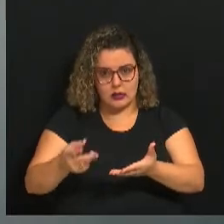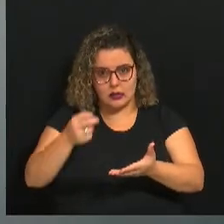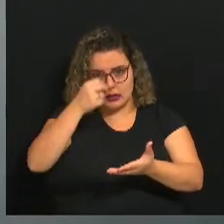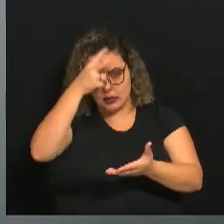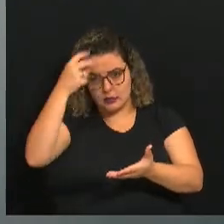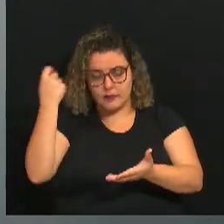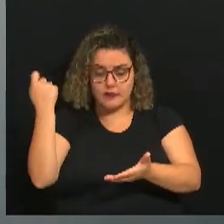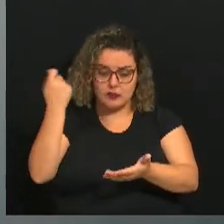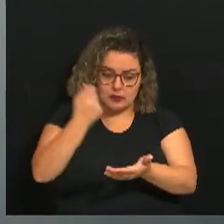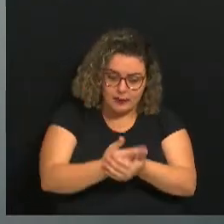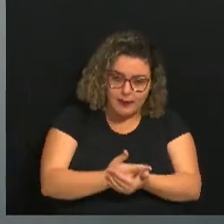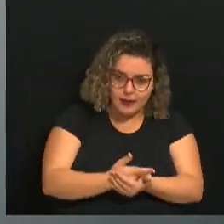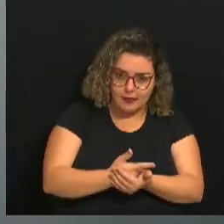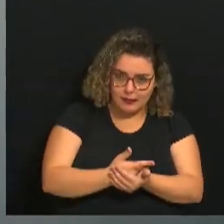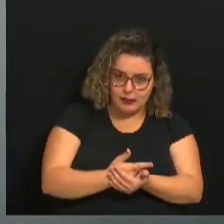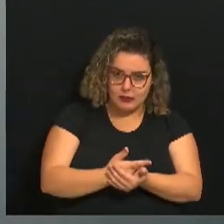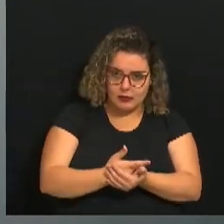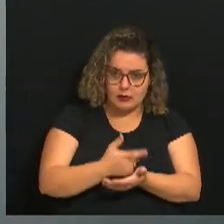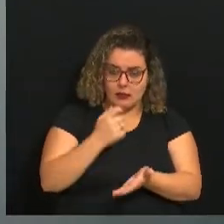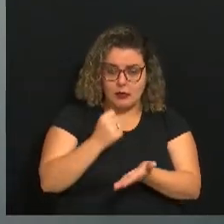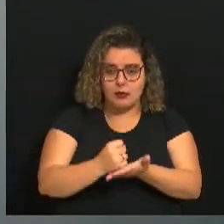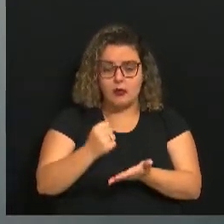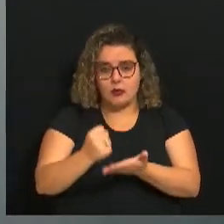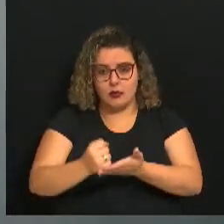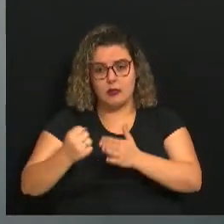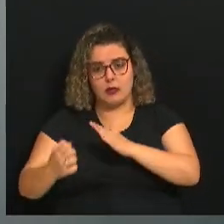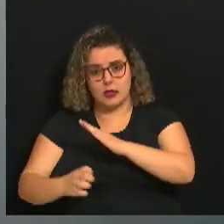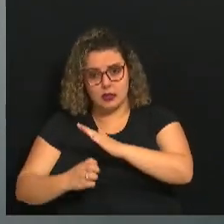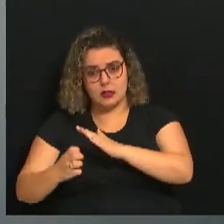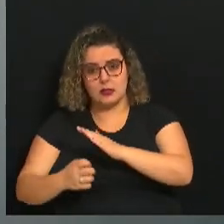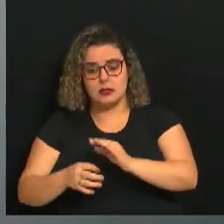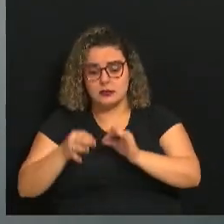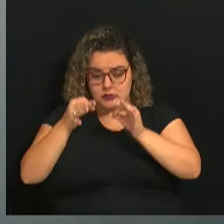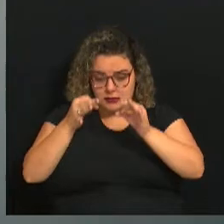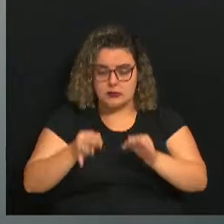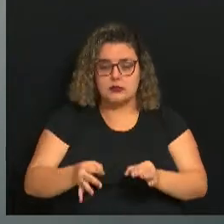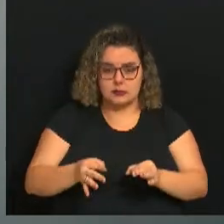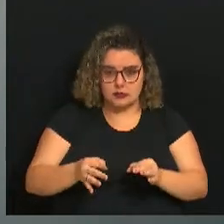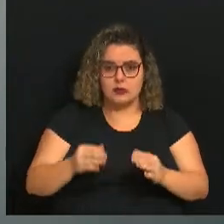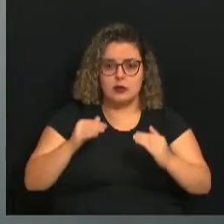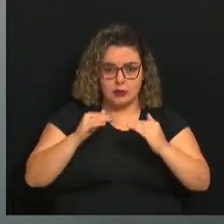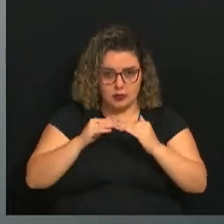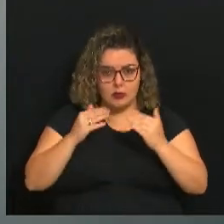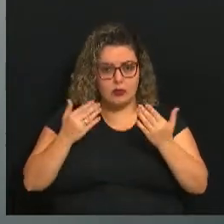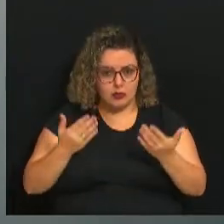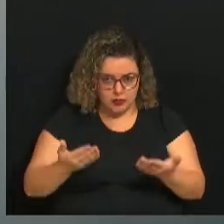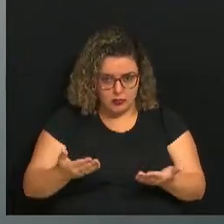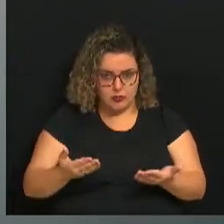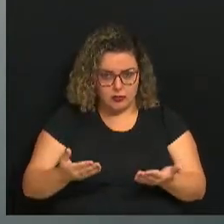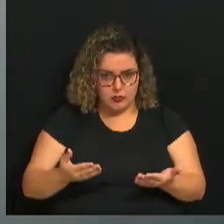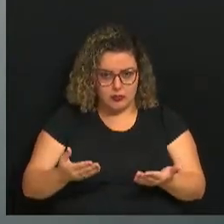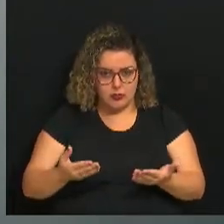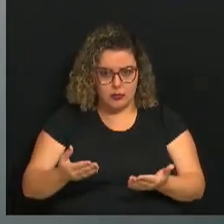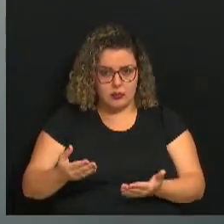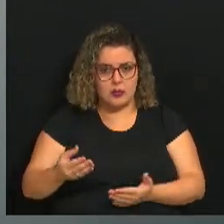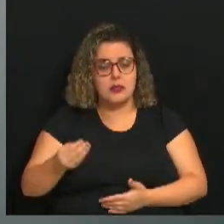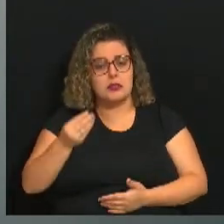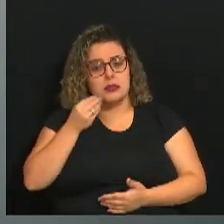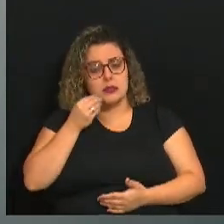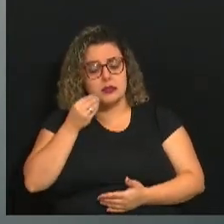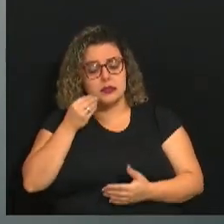prefeitura, contratualmente com essa empresa, esse serviço, para a população, ele tenha sido prestado com a